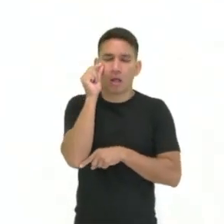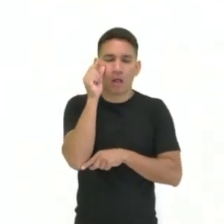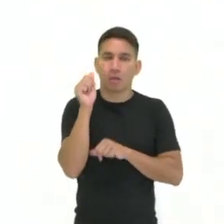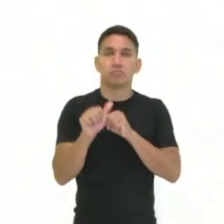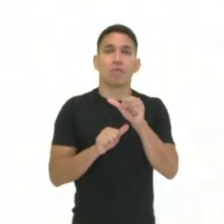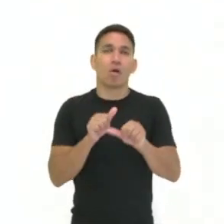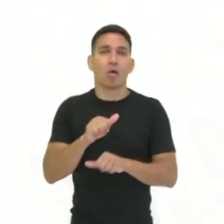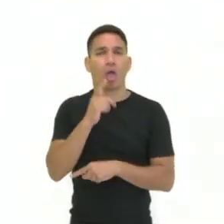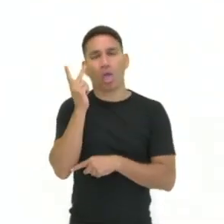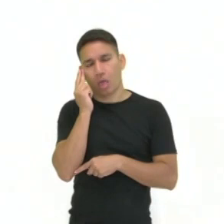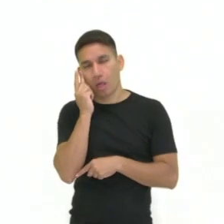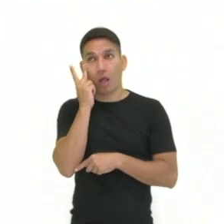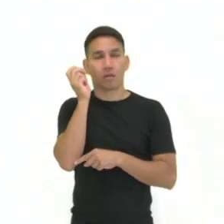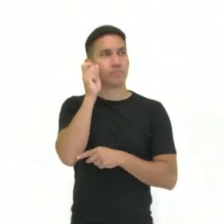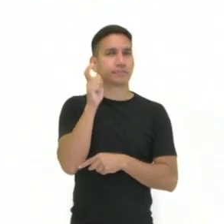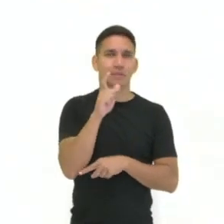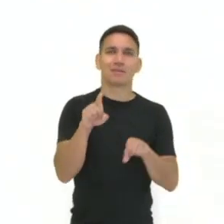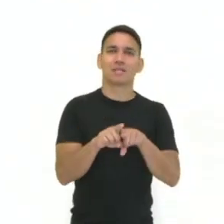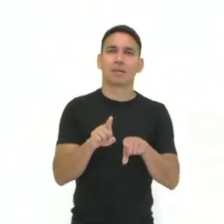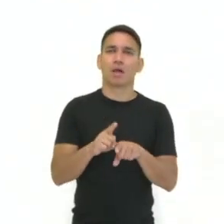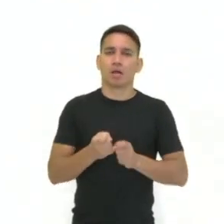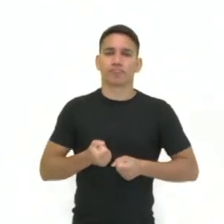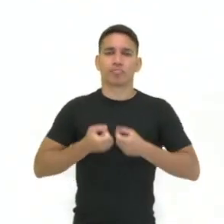pessoa, distúrbios na fala,